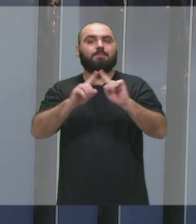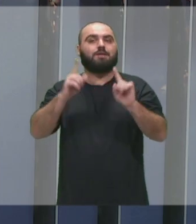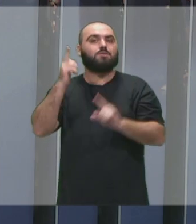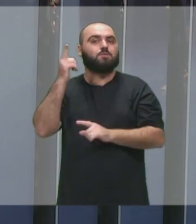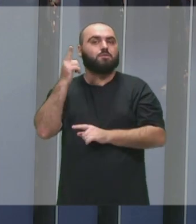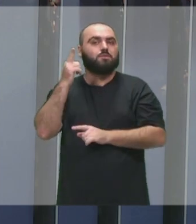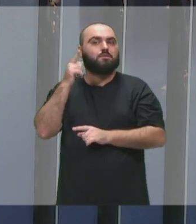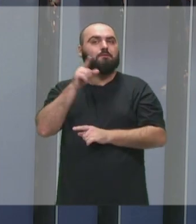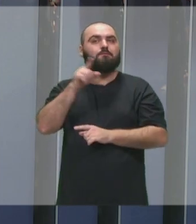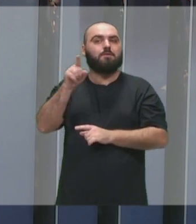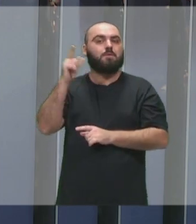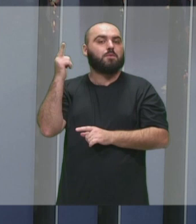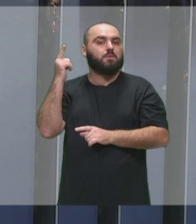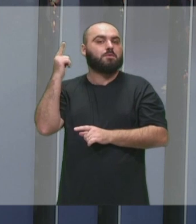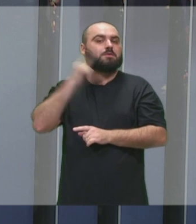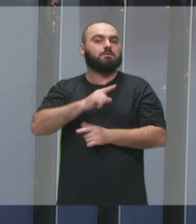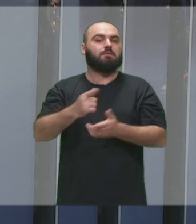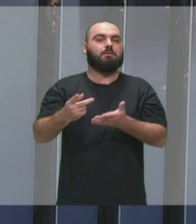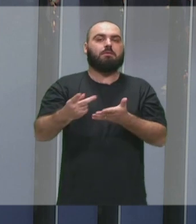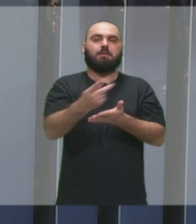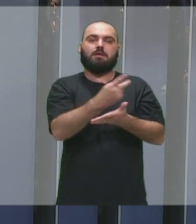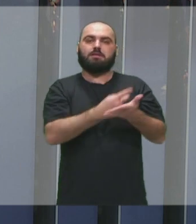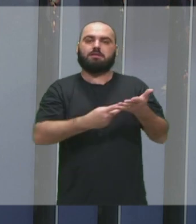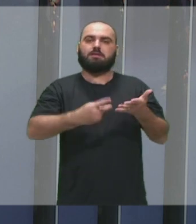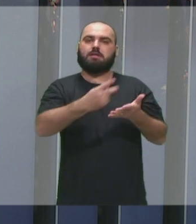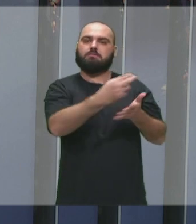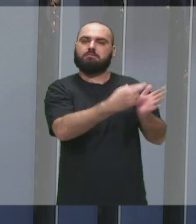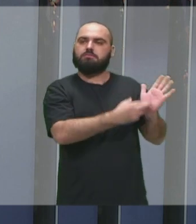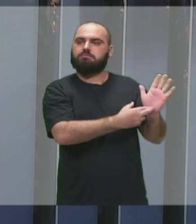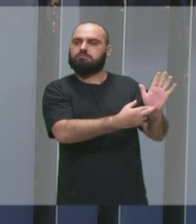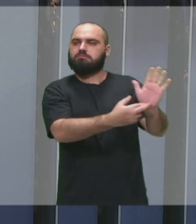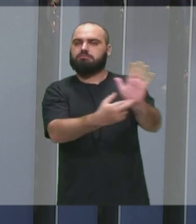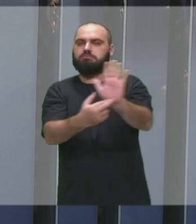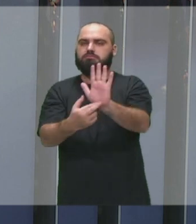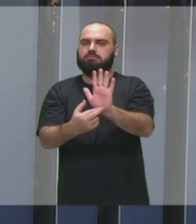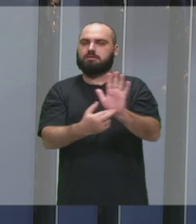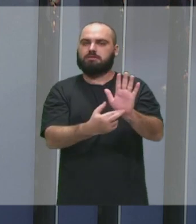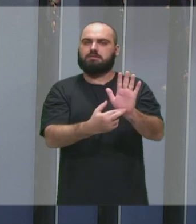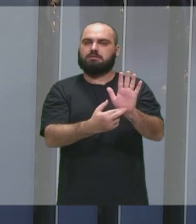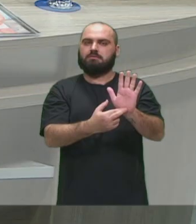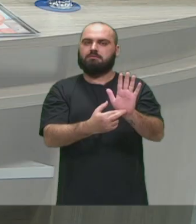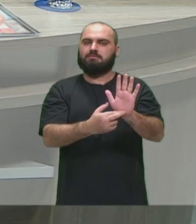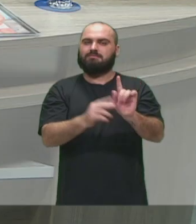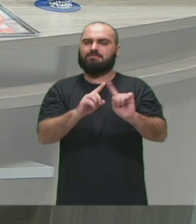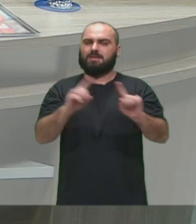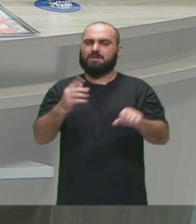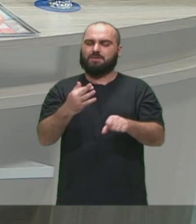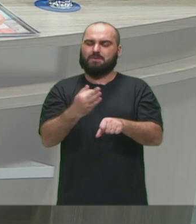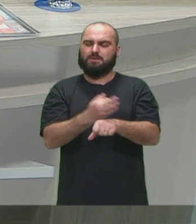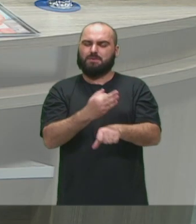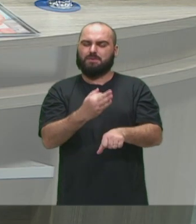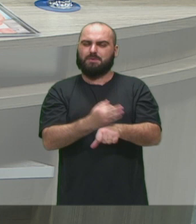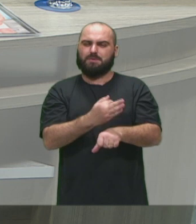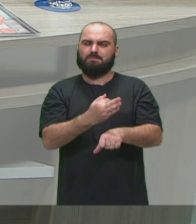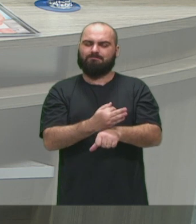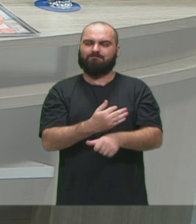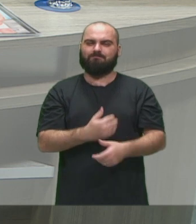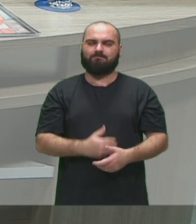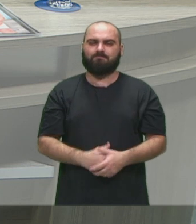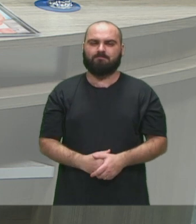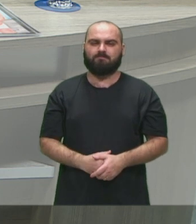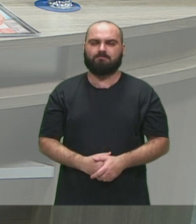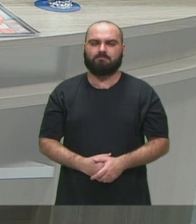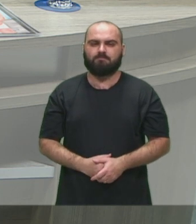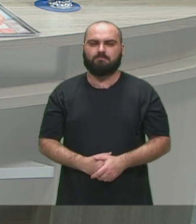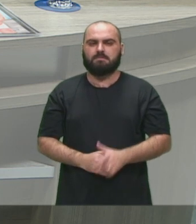retratar lindamente, maravilhosamente, mas também doloridamente nas tuas obras. né? A gente